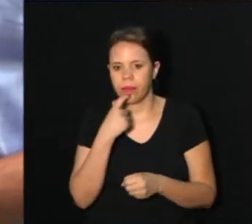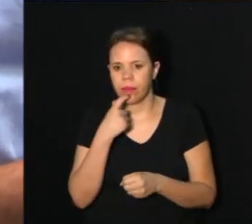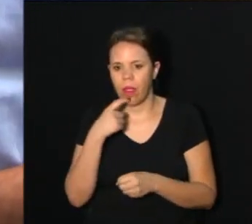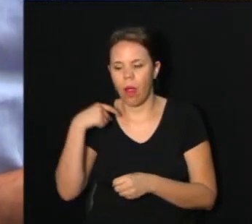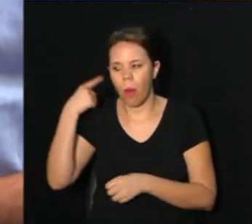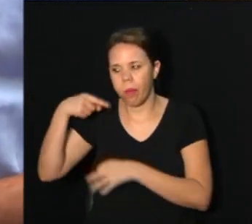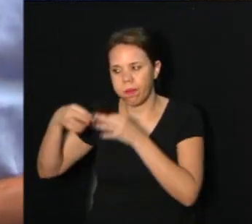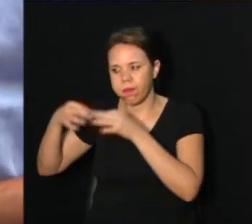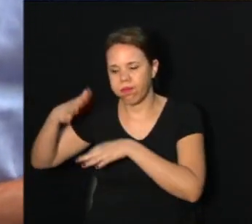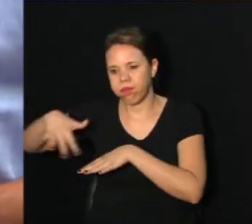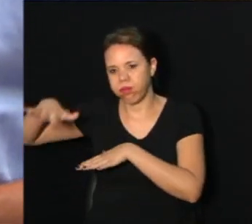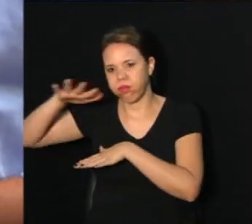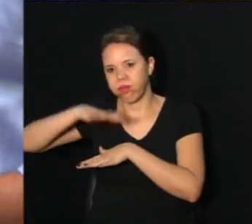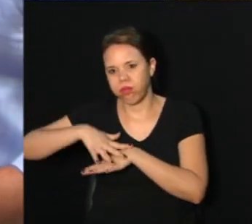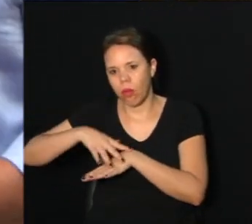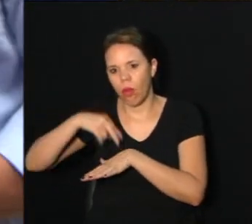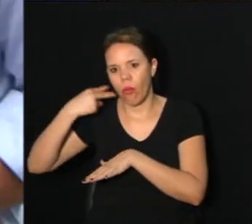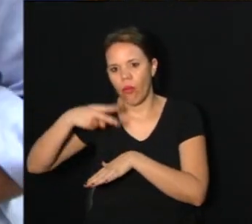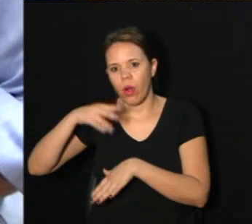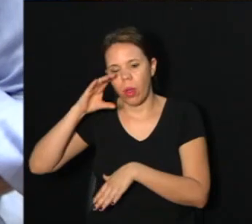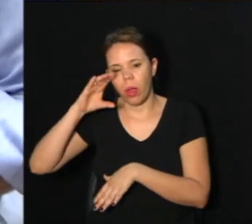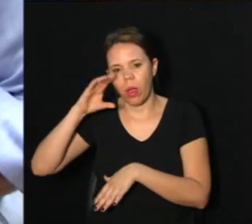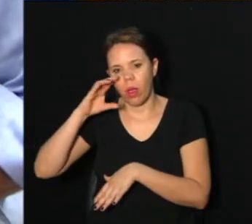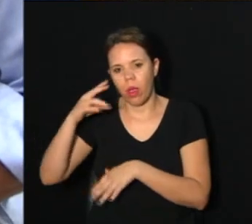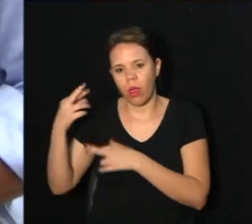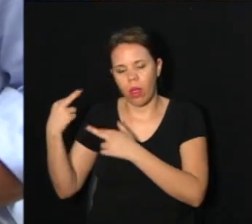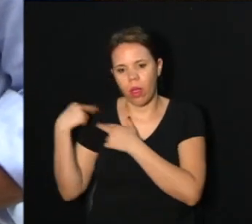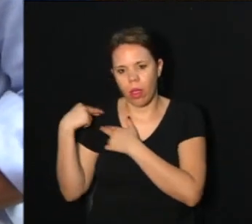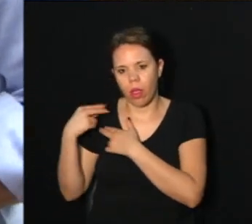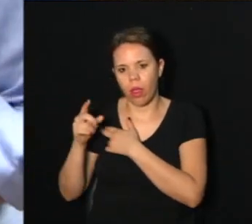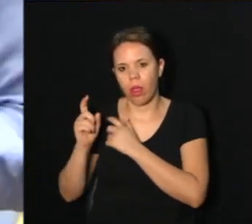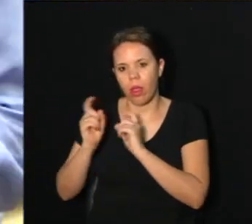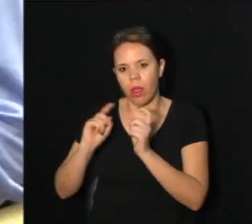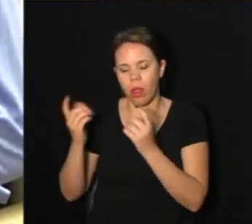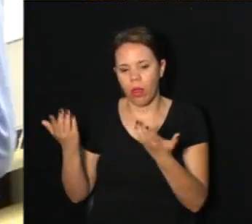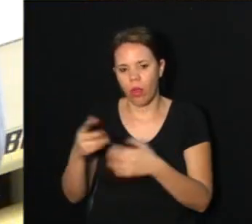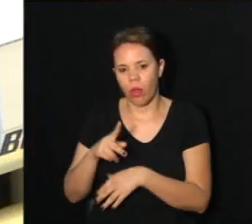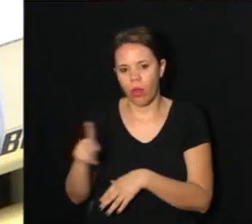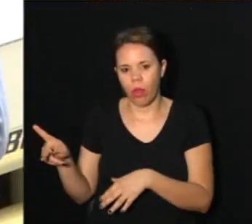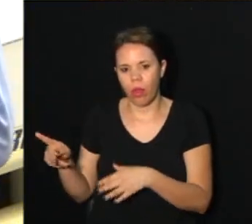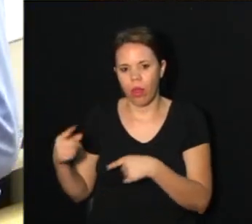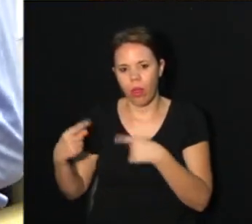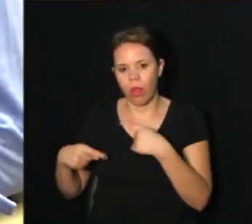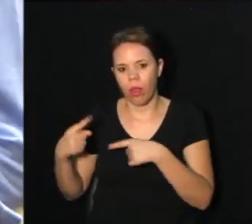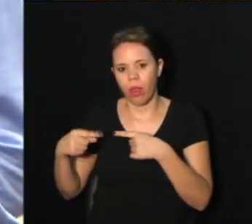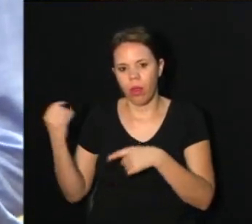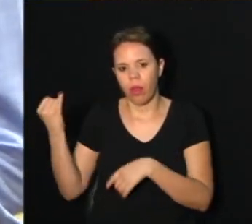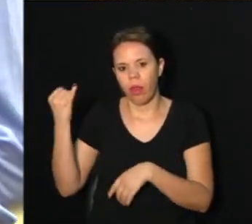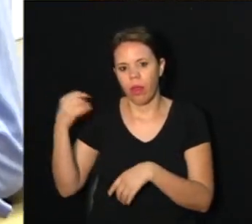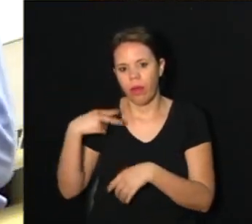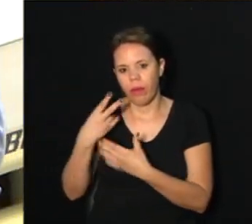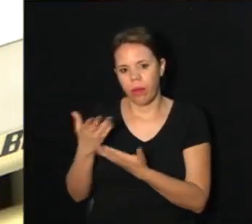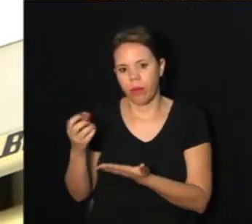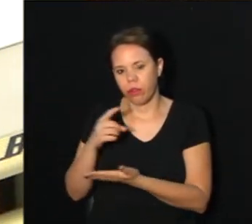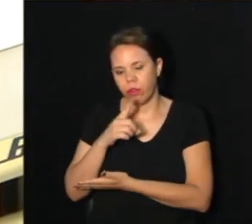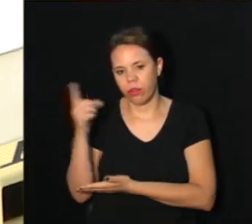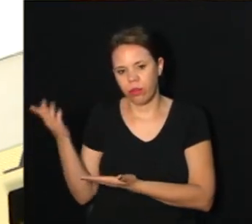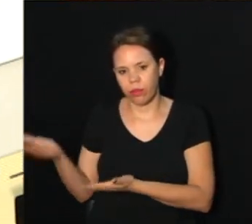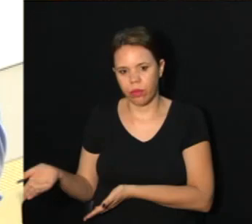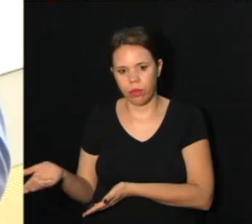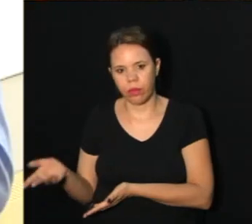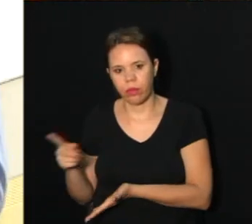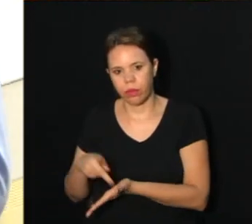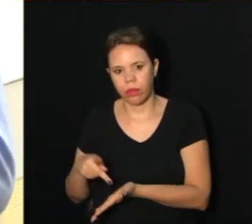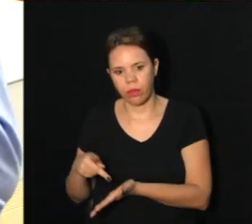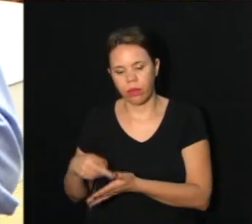Procuradoria-Geral. Aqui comigo está o vereador Cirilo, que presidiu a sua audiência de hoje. Foi um debate bastante importante, né, vereador? Bom dia. Bom dia. Na verdade,